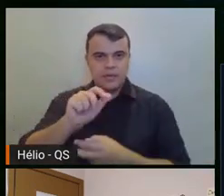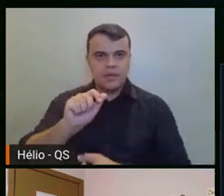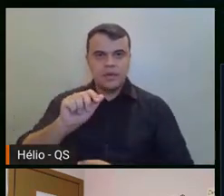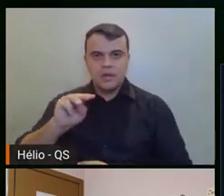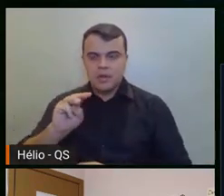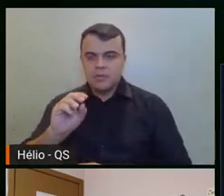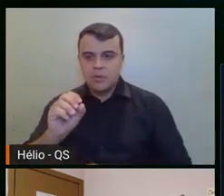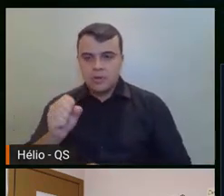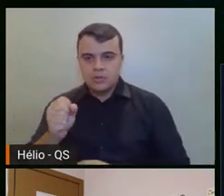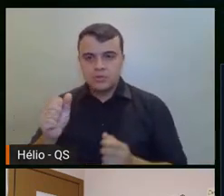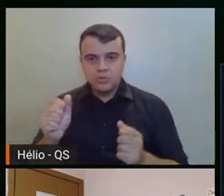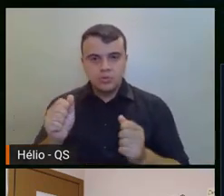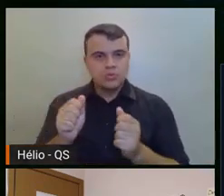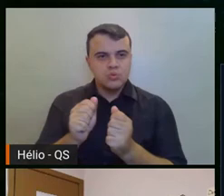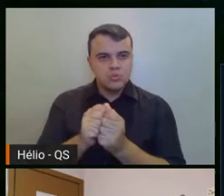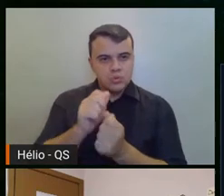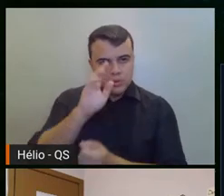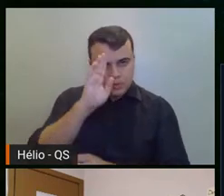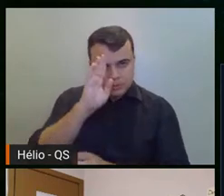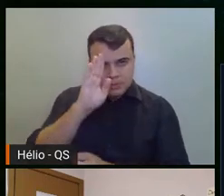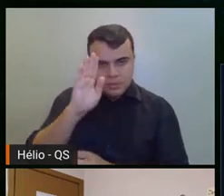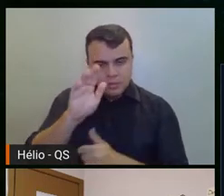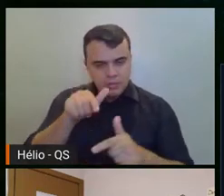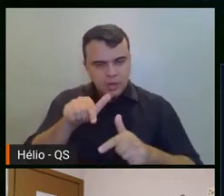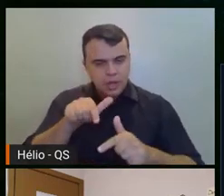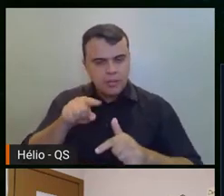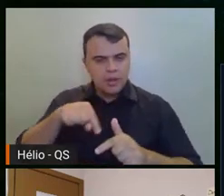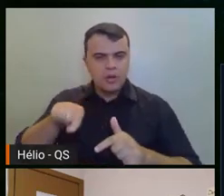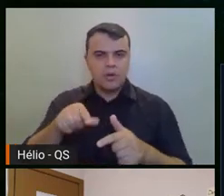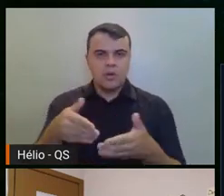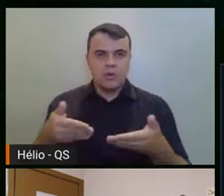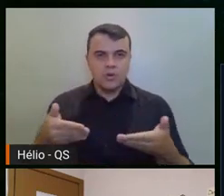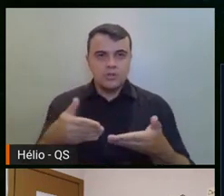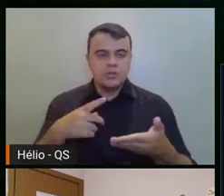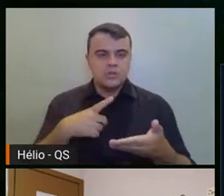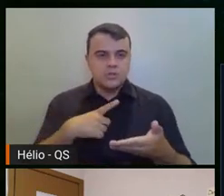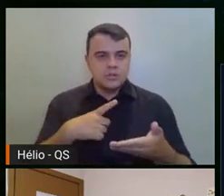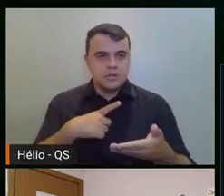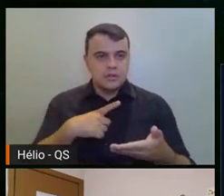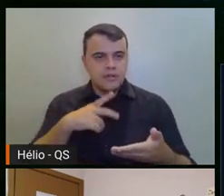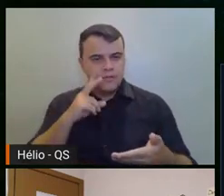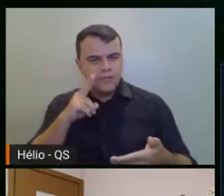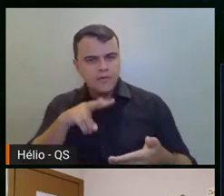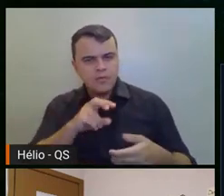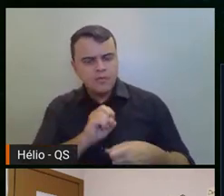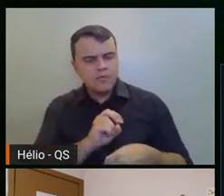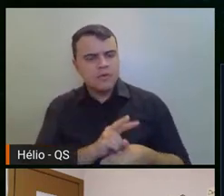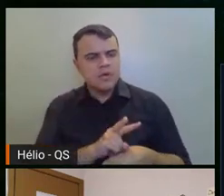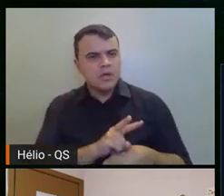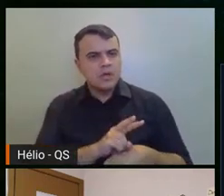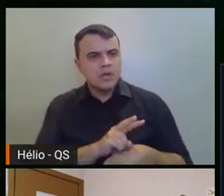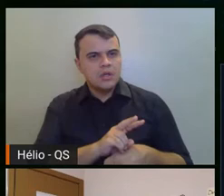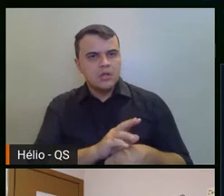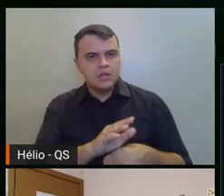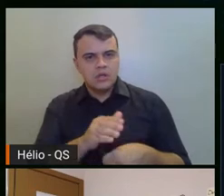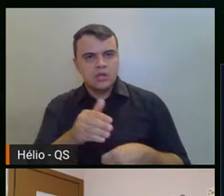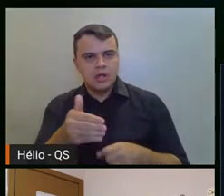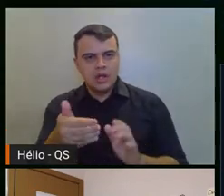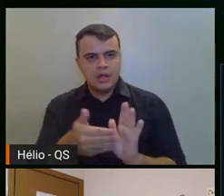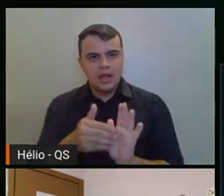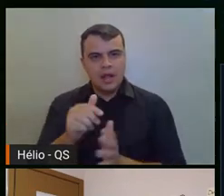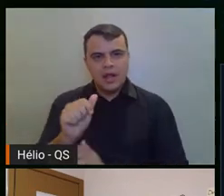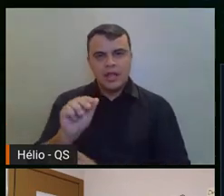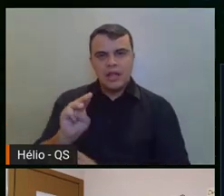que é justamente um dos principais serviços do mercado hoje então se você já viu alguma vaga para aí você vai ver que a WS